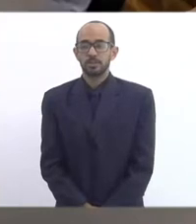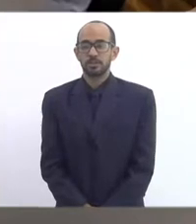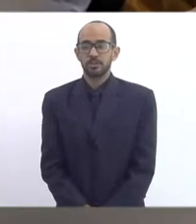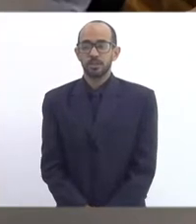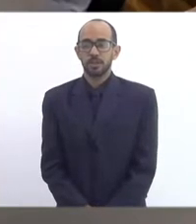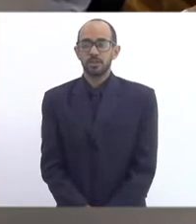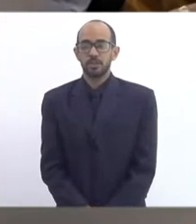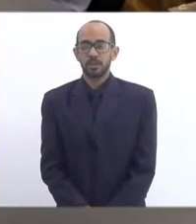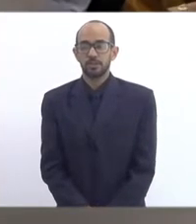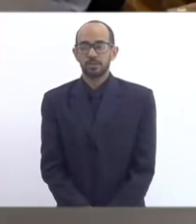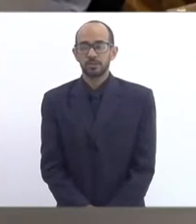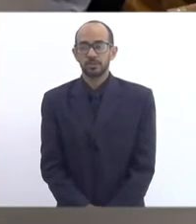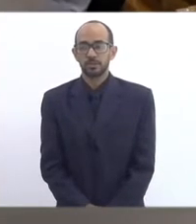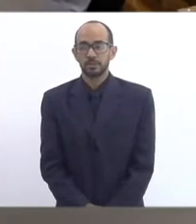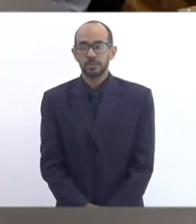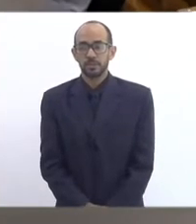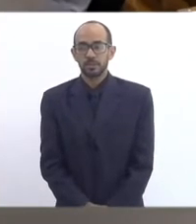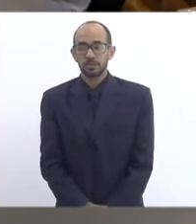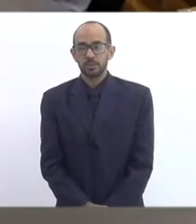Síndrome de